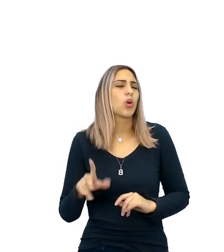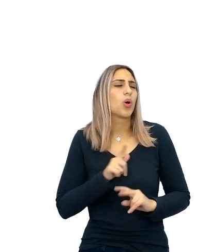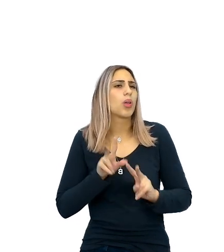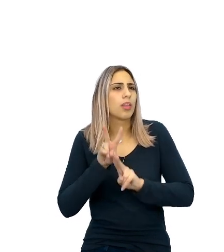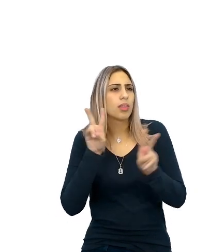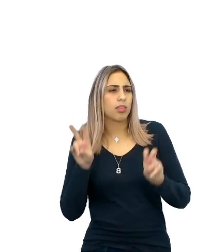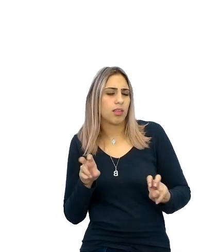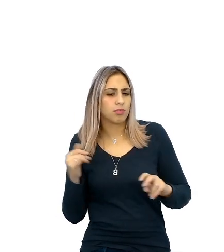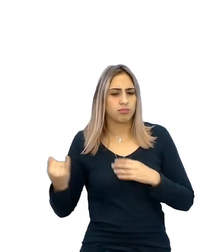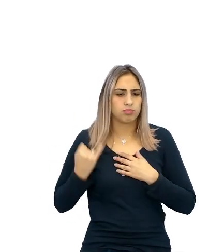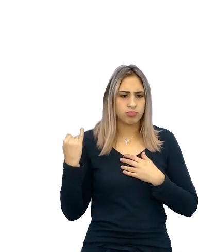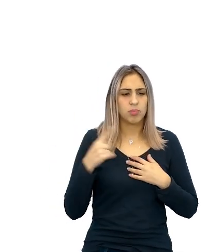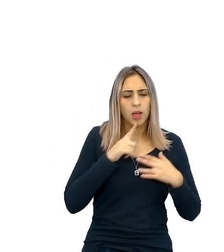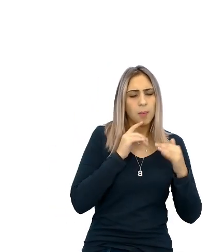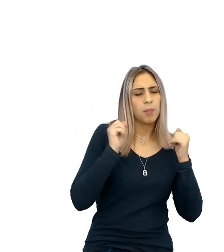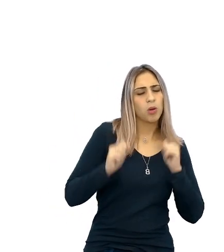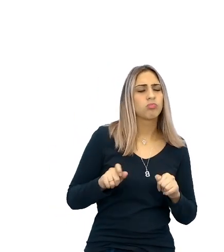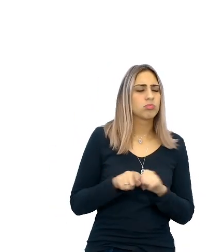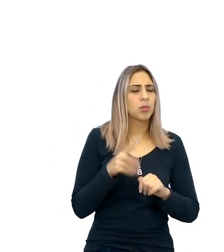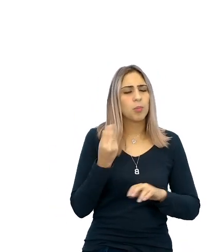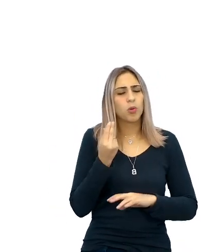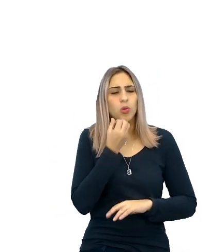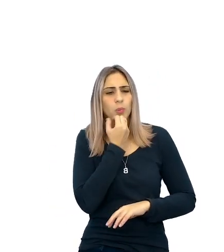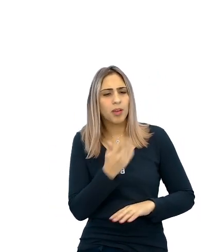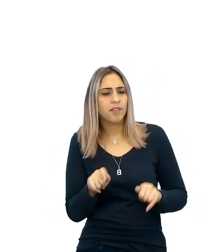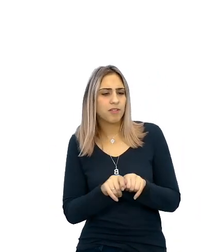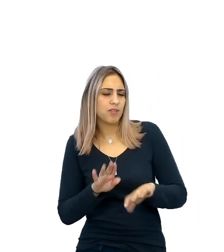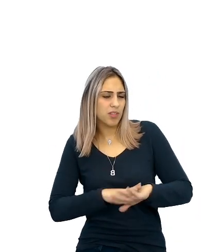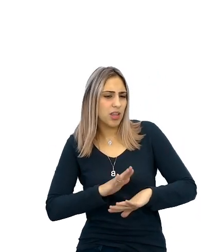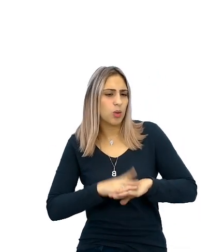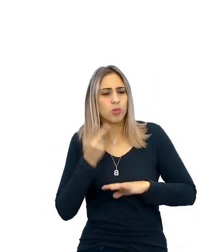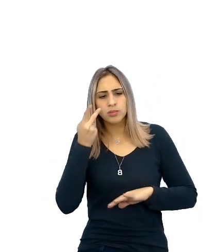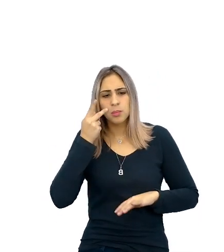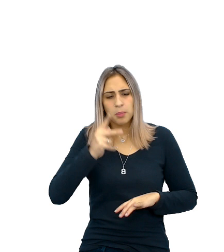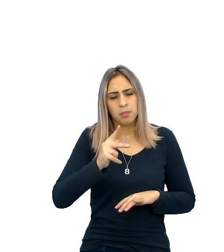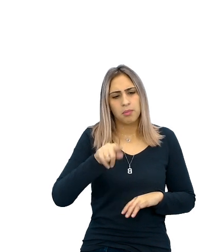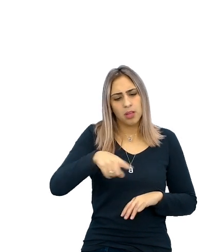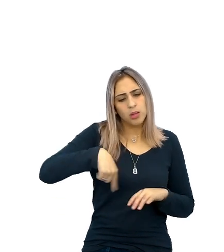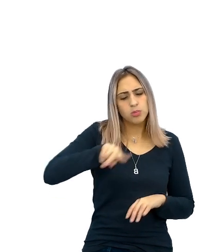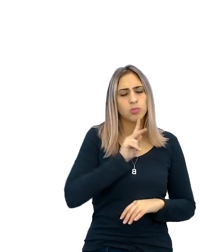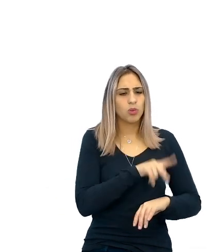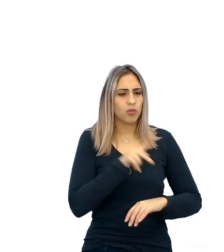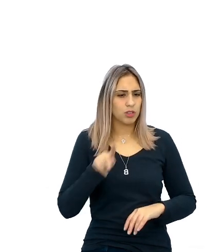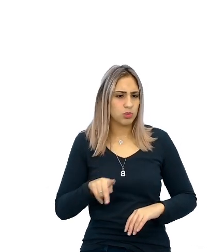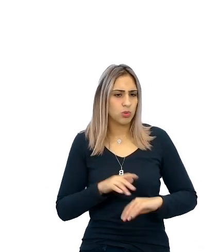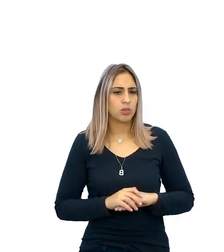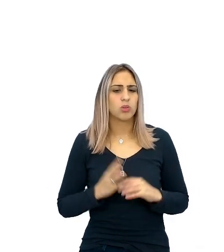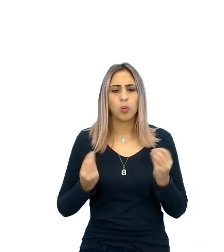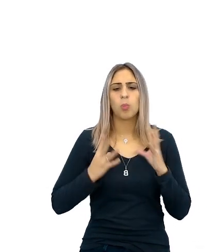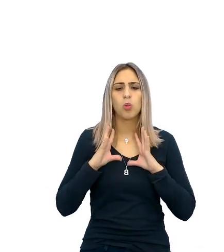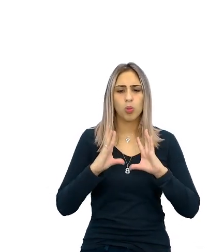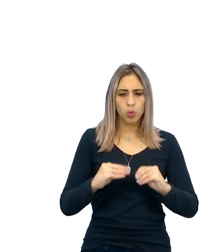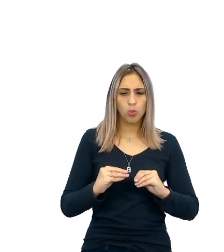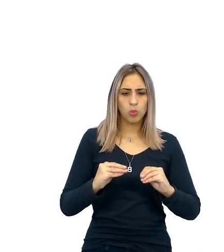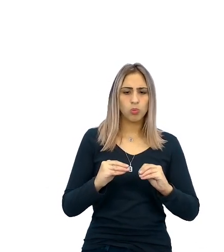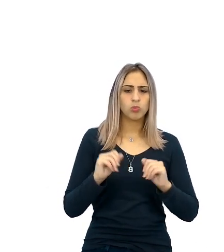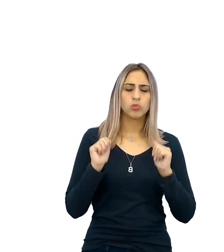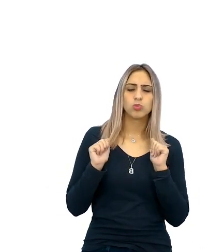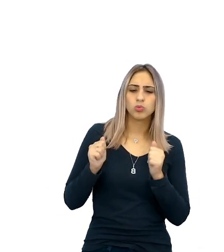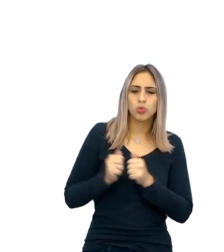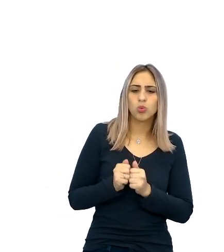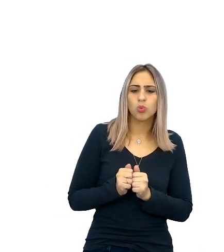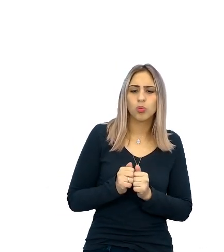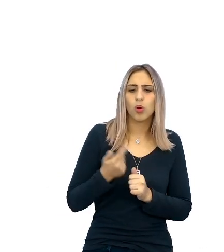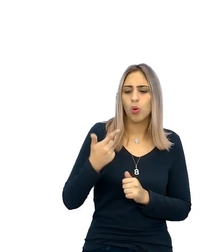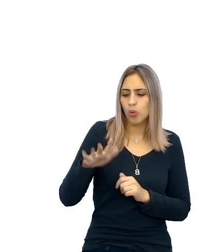temas delicados que podem ser muito bem elaborados pelo professor, né, como um todo, juntamente com